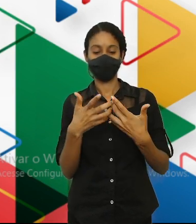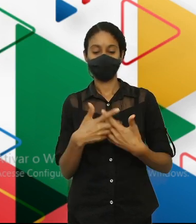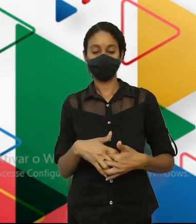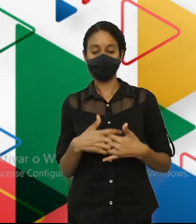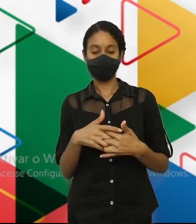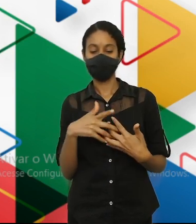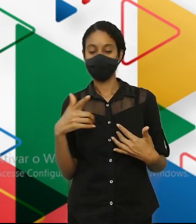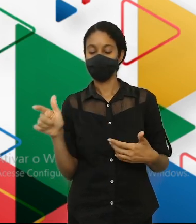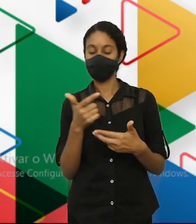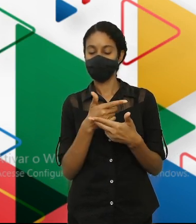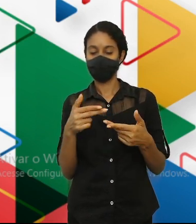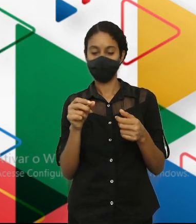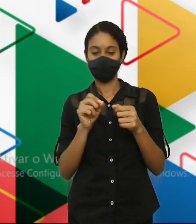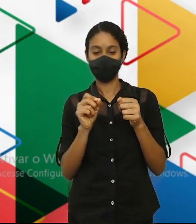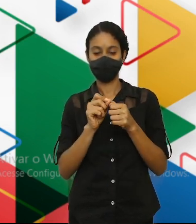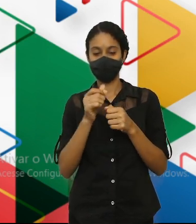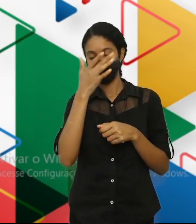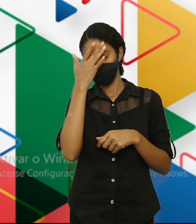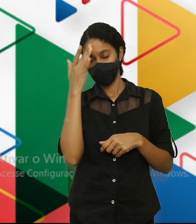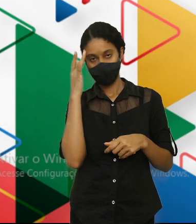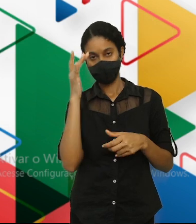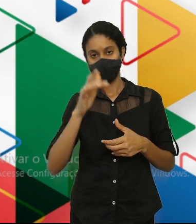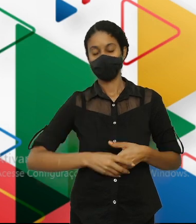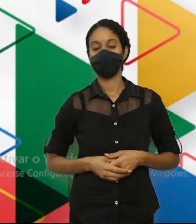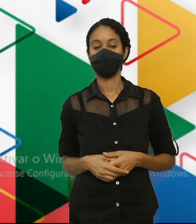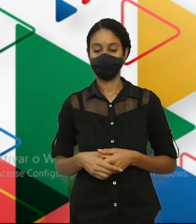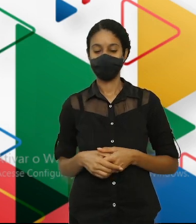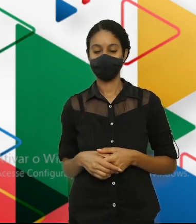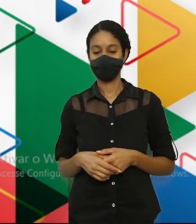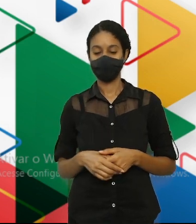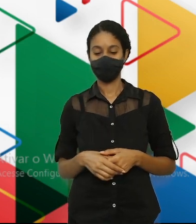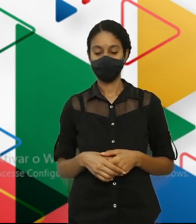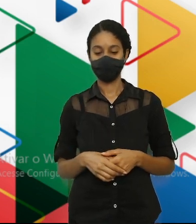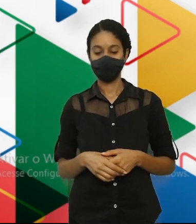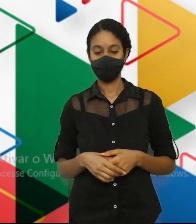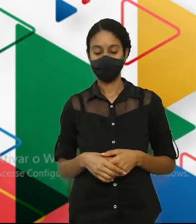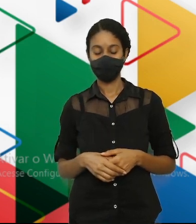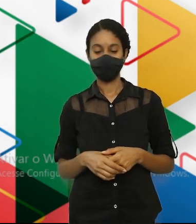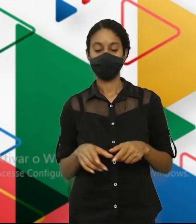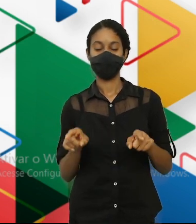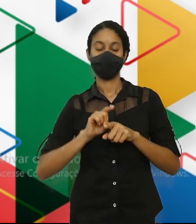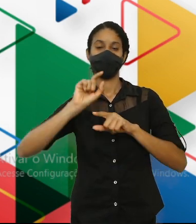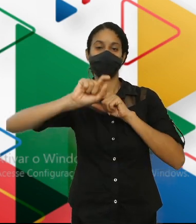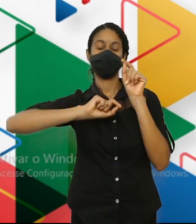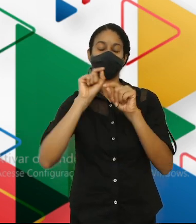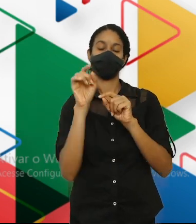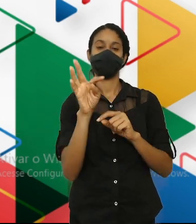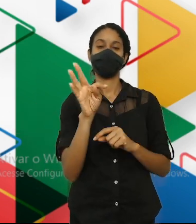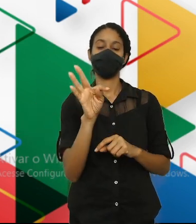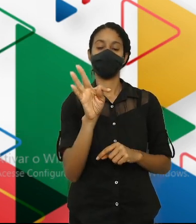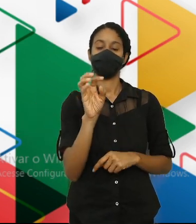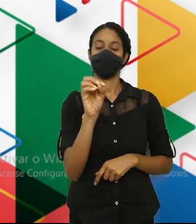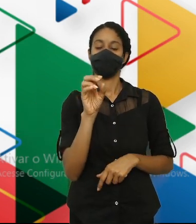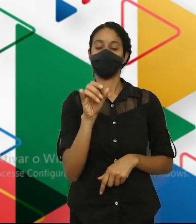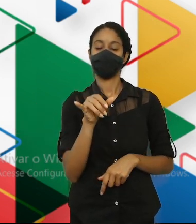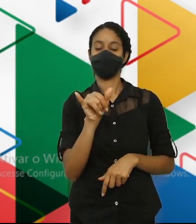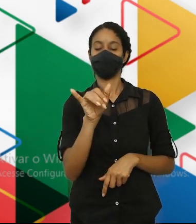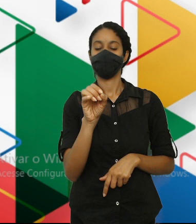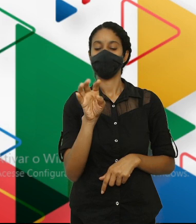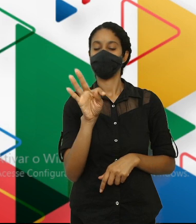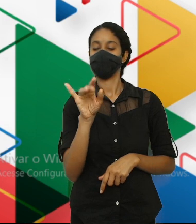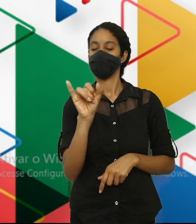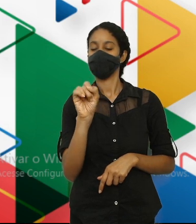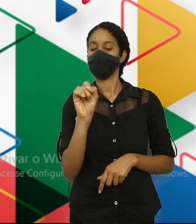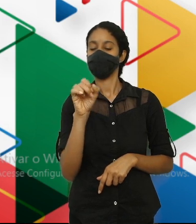outras pessoas que manipulam essas máquinas. A outra questão é que o toyotismo,